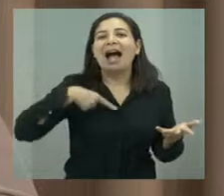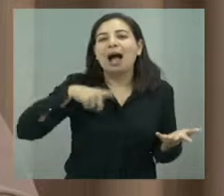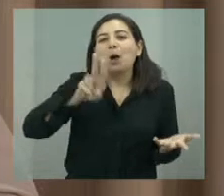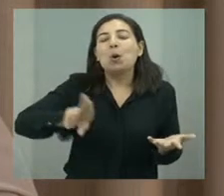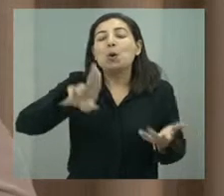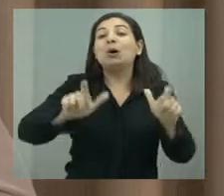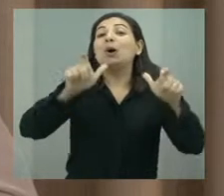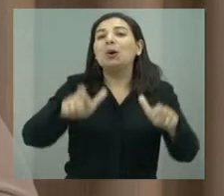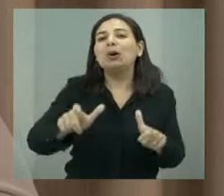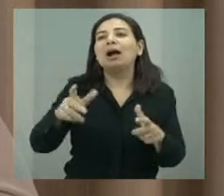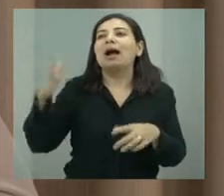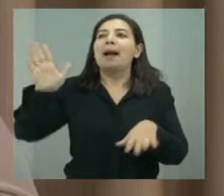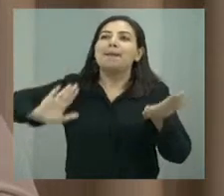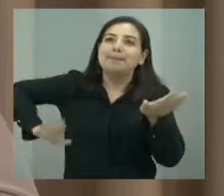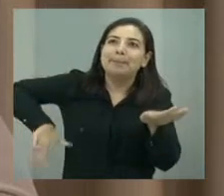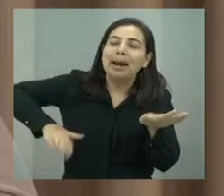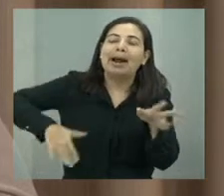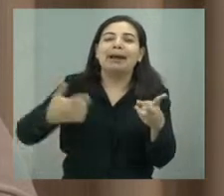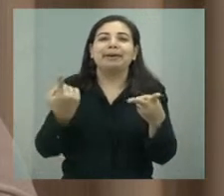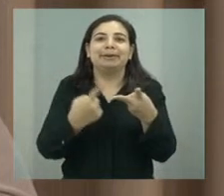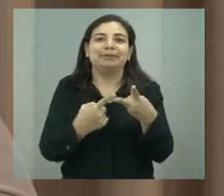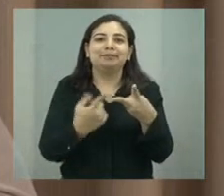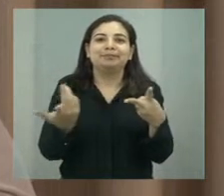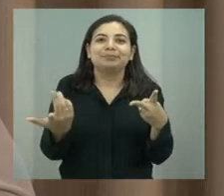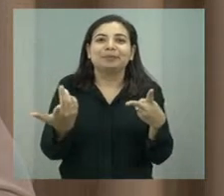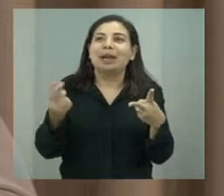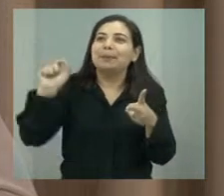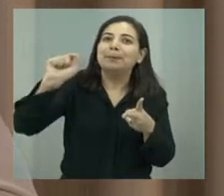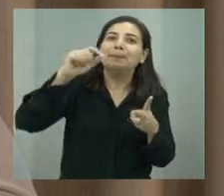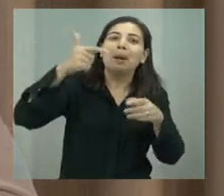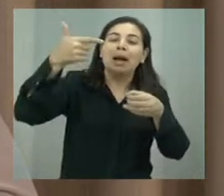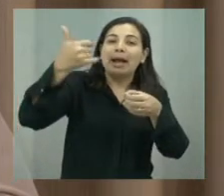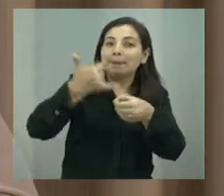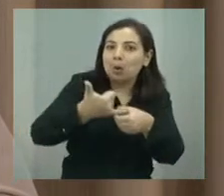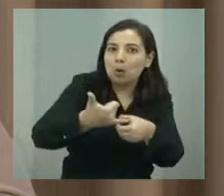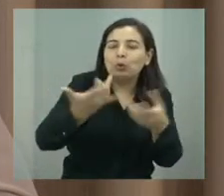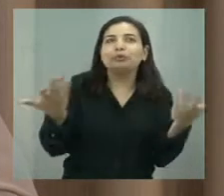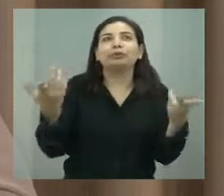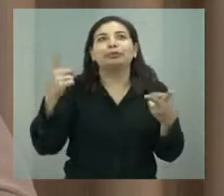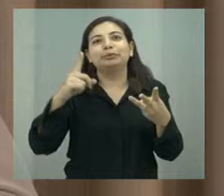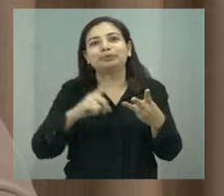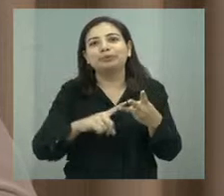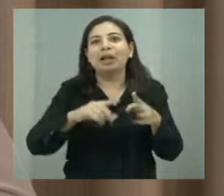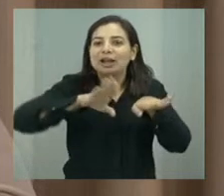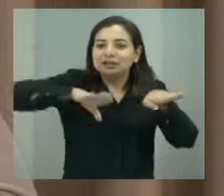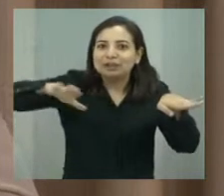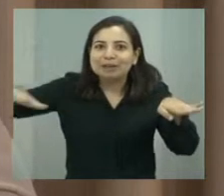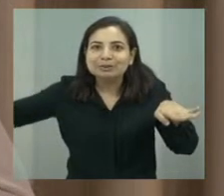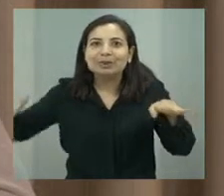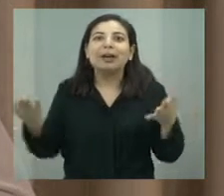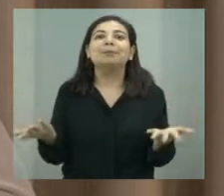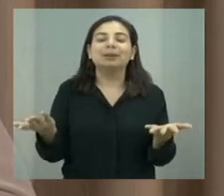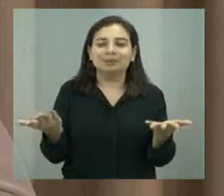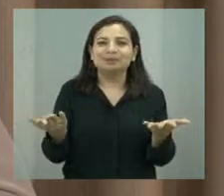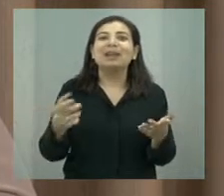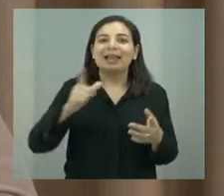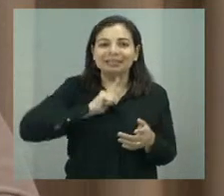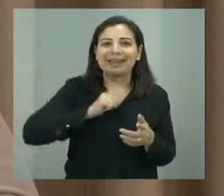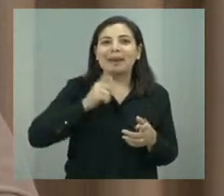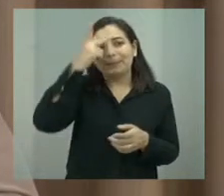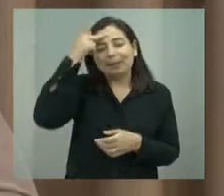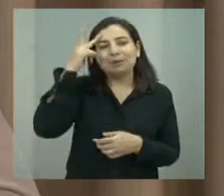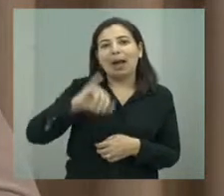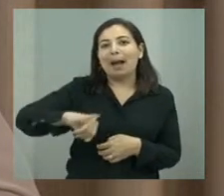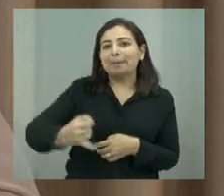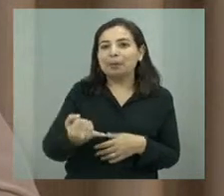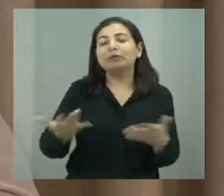são privados, mas têm acesso ao público, como postos de gasolina, estacionamentos. Então, apesar da lei e de elas também ser rigorosa,